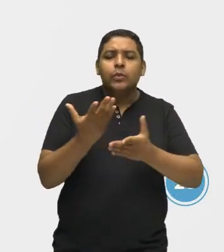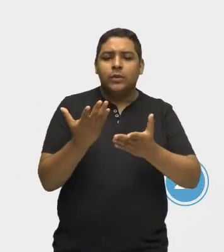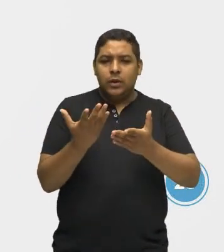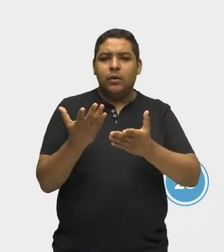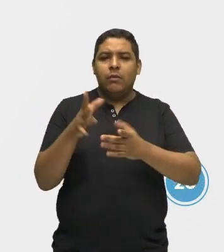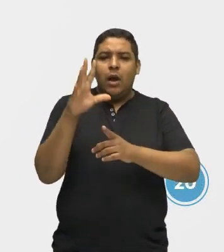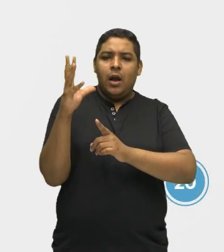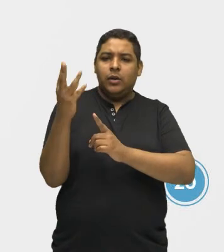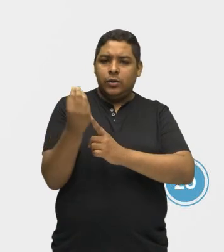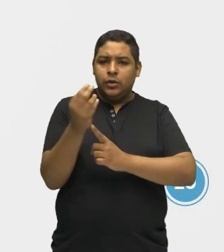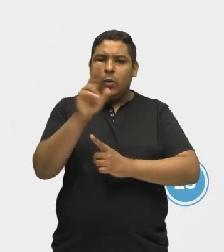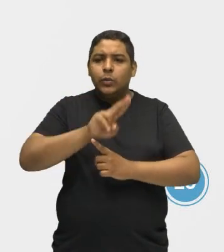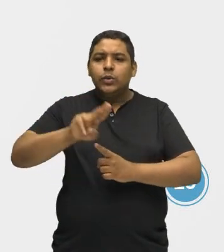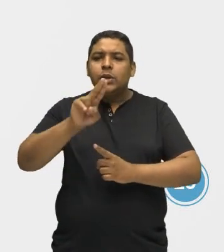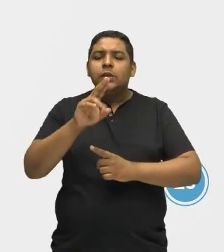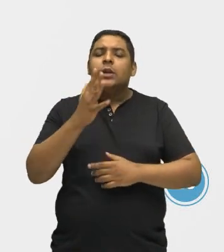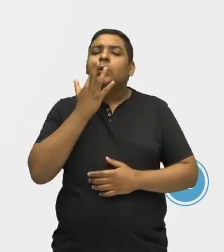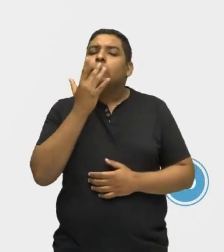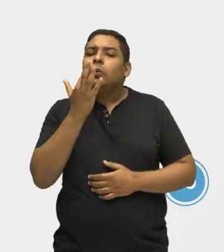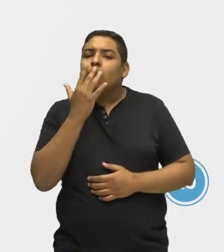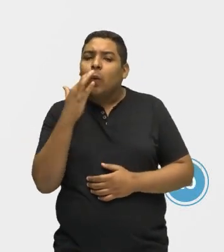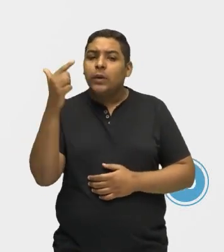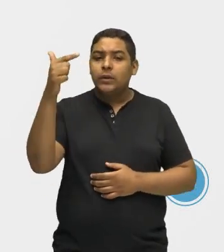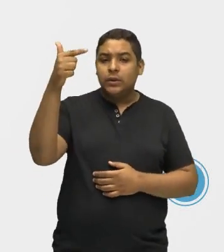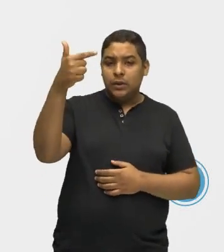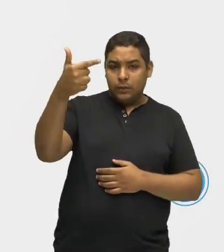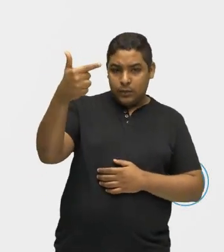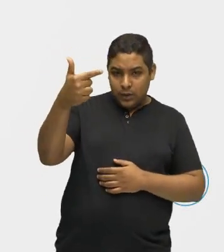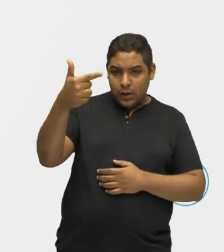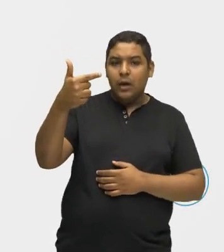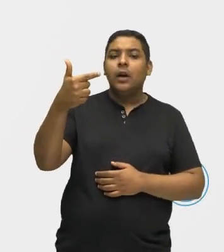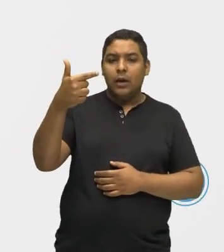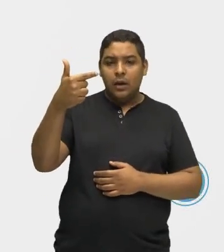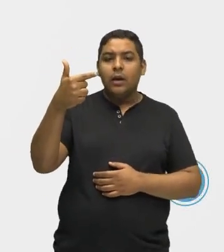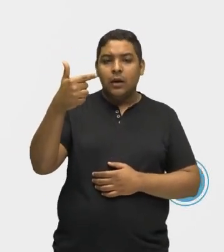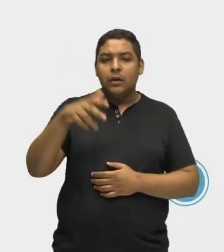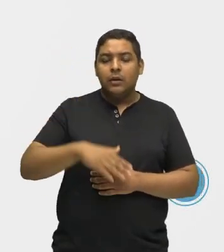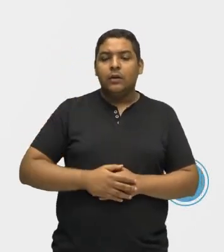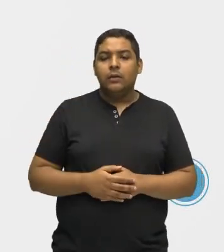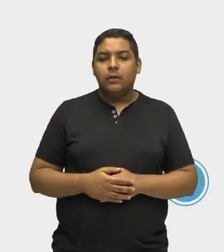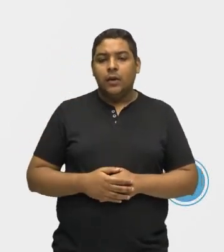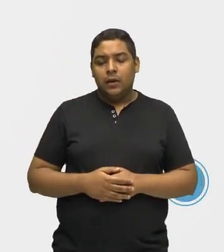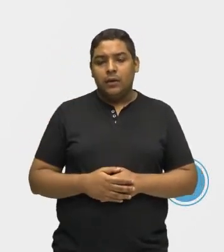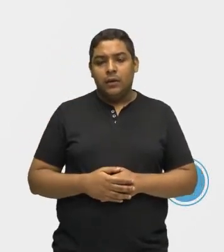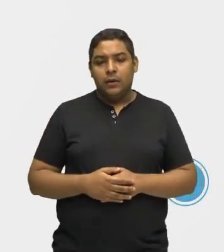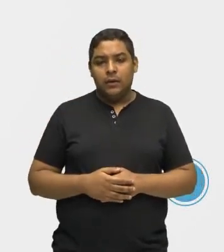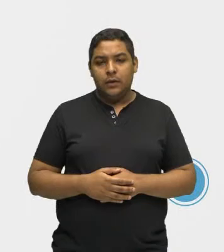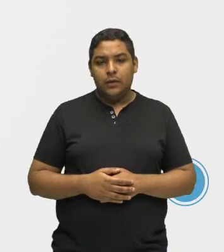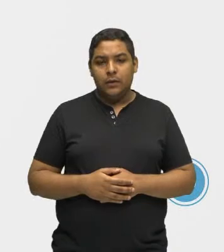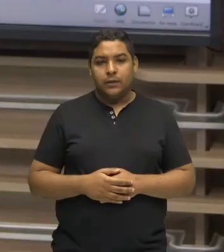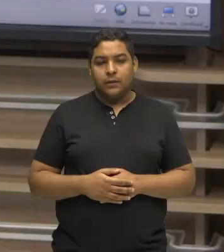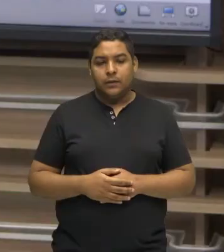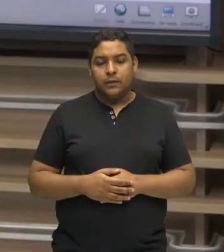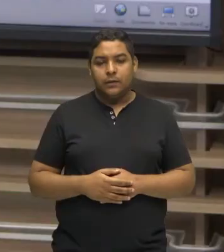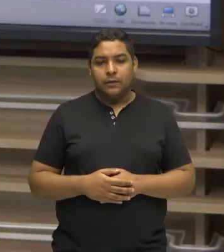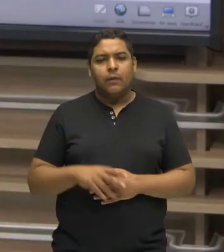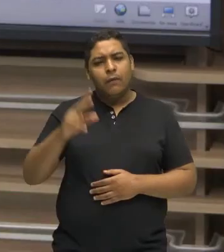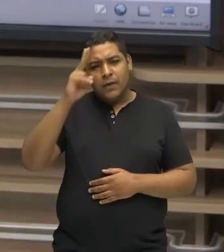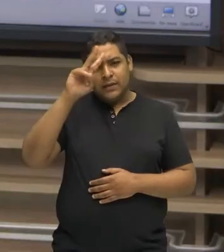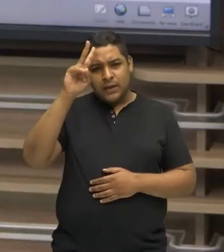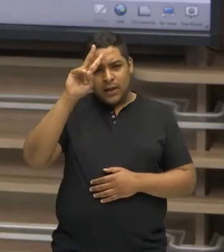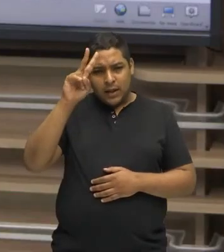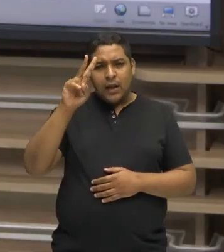composição artística utilizando as cores secundárias com muita saturação. Vocês lembram quais são as